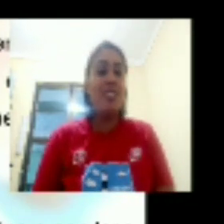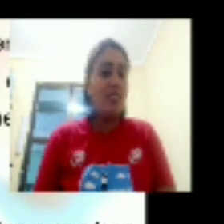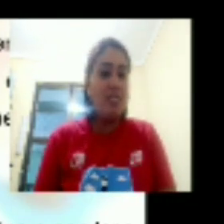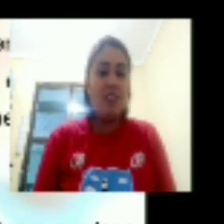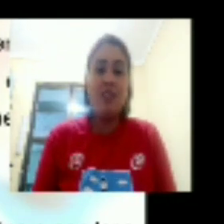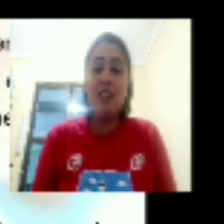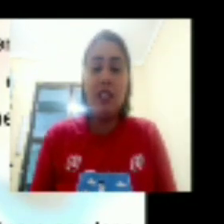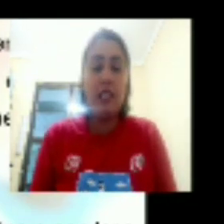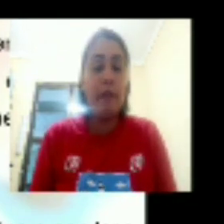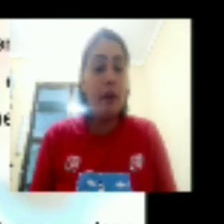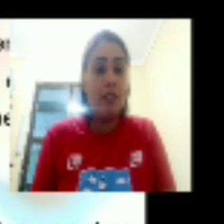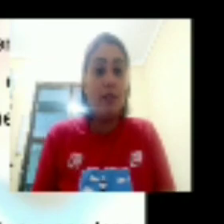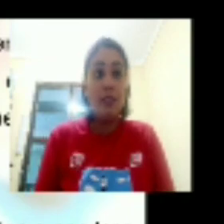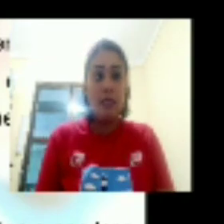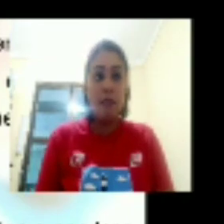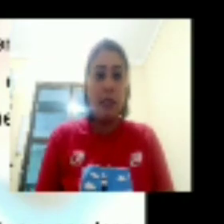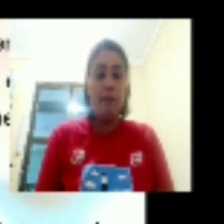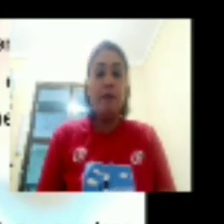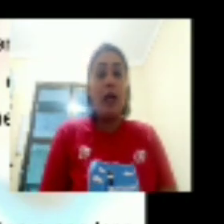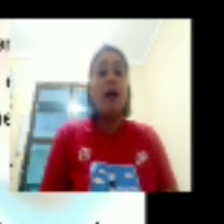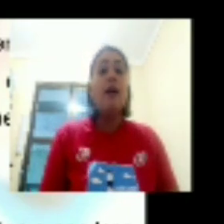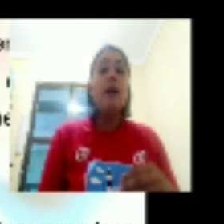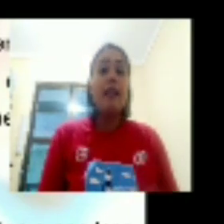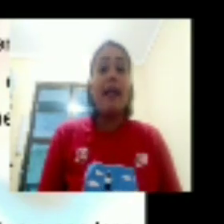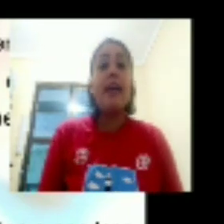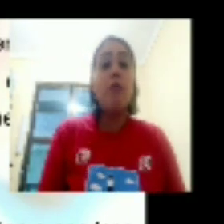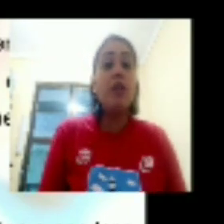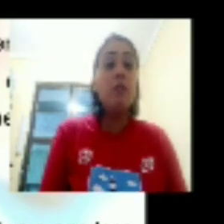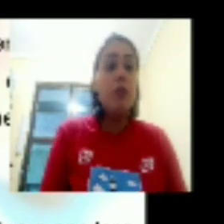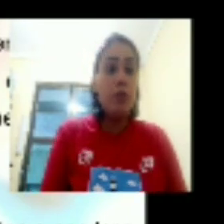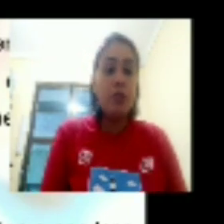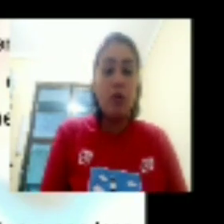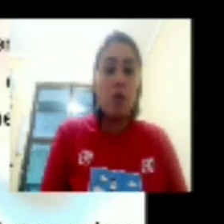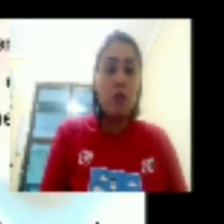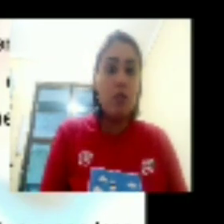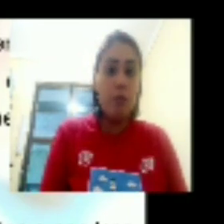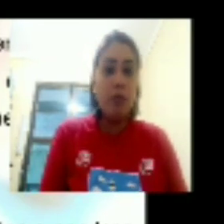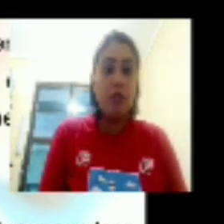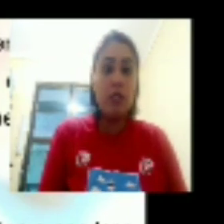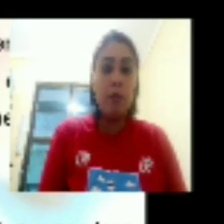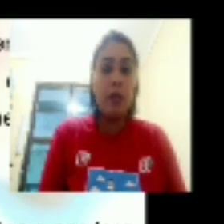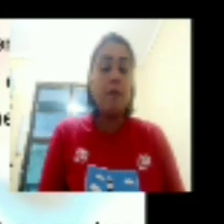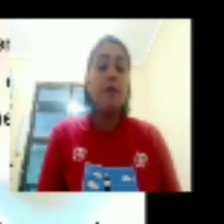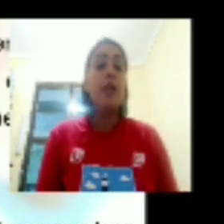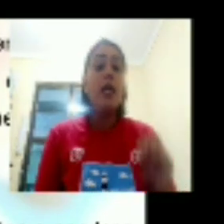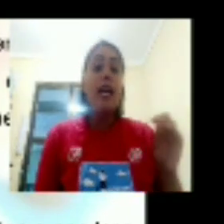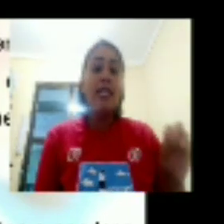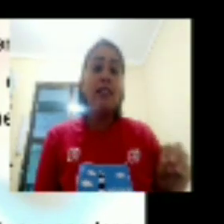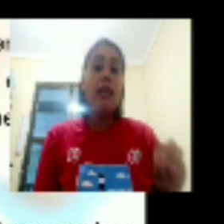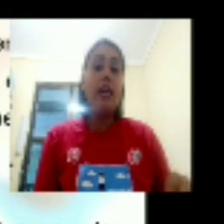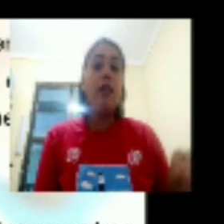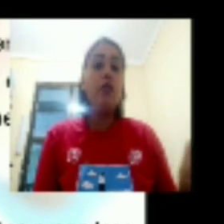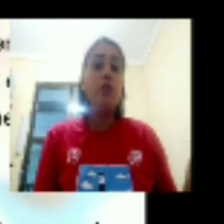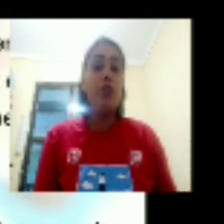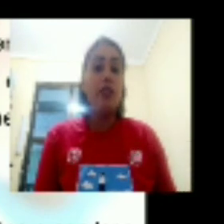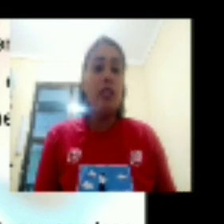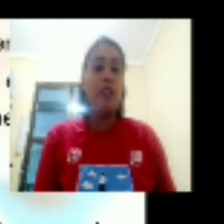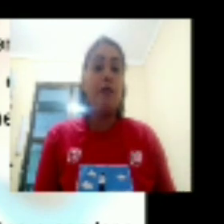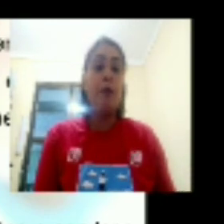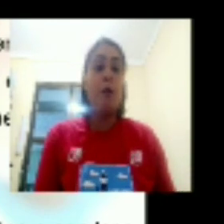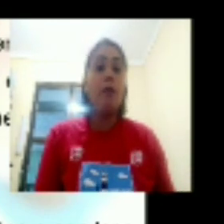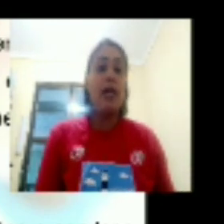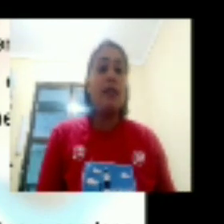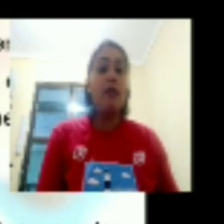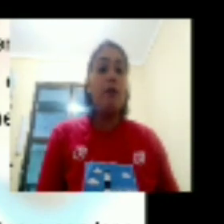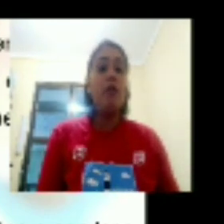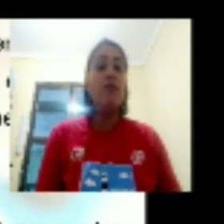8.080. Gente, essa lei é importantíssima, tá? Cai realmente muito em concurso público também. Essa lei 8.080